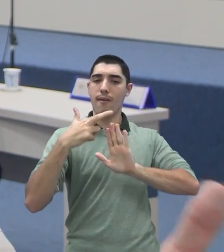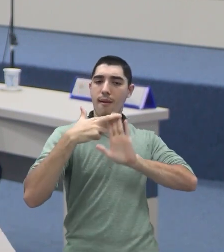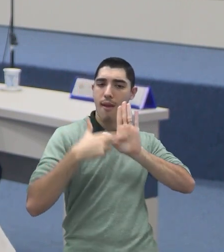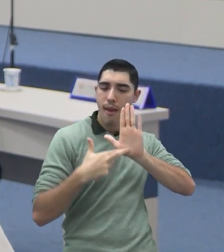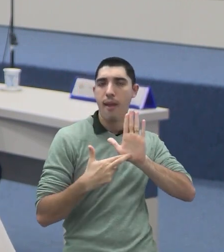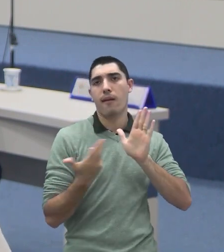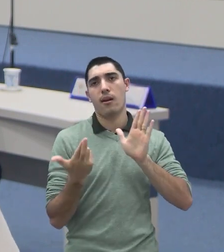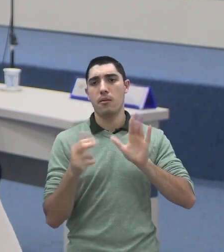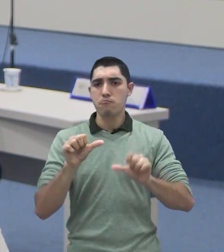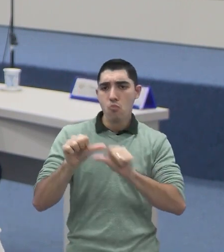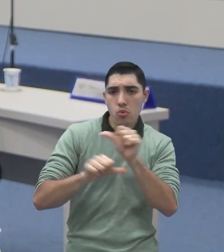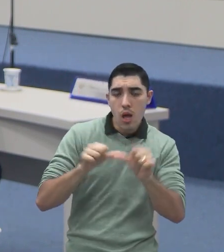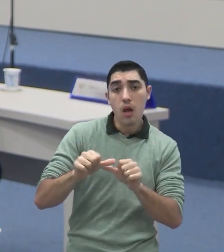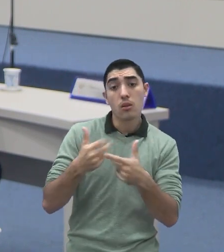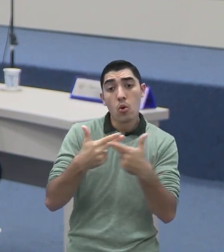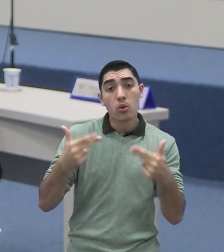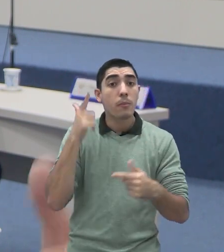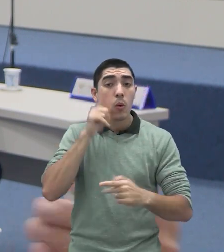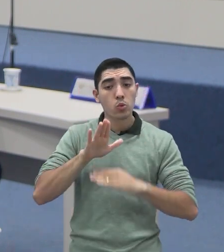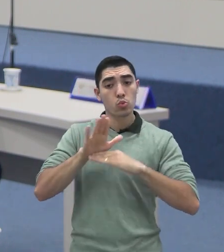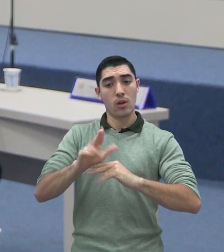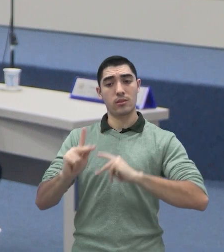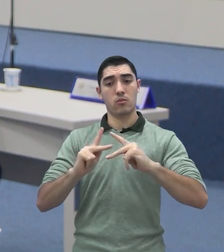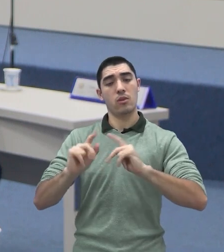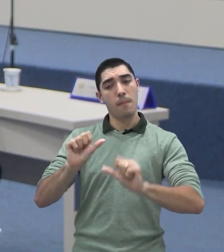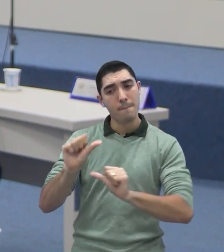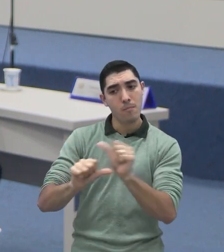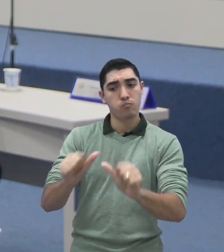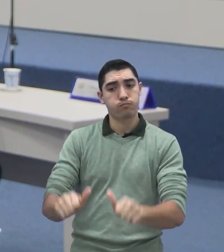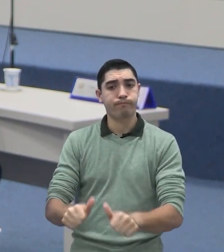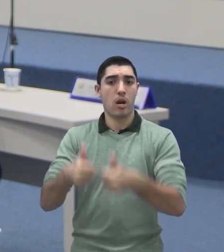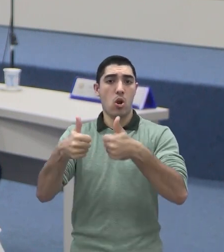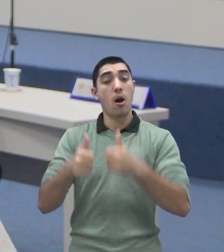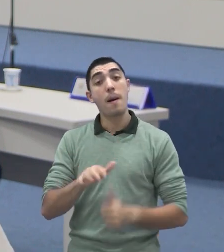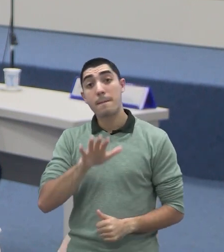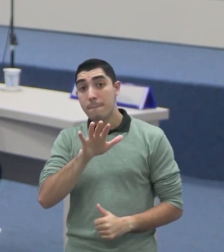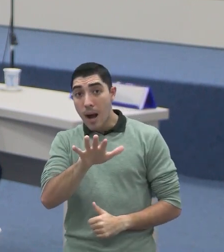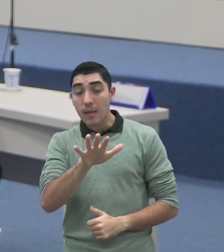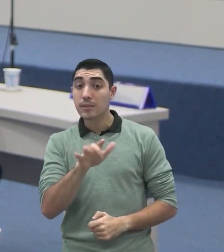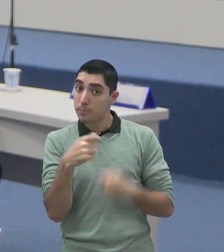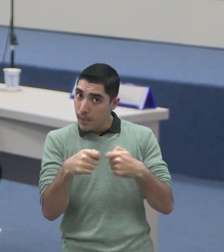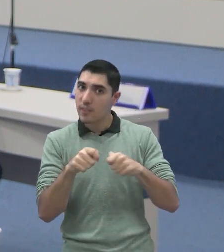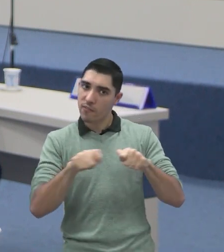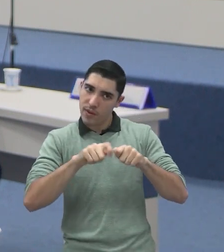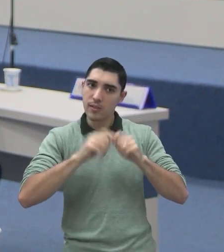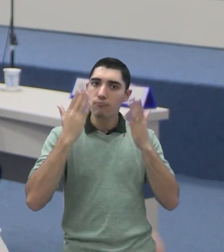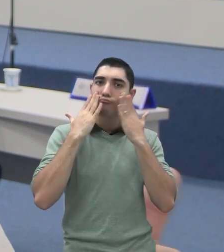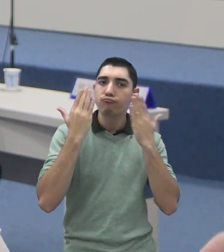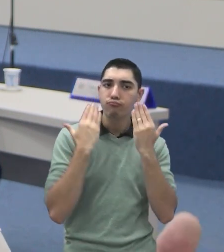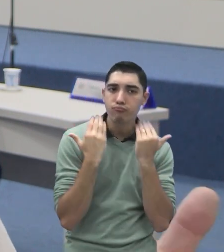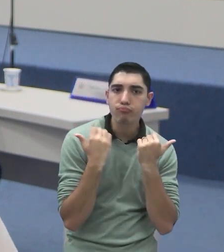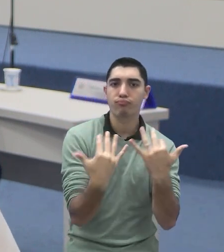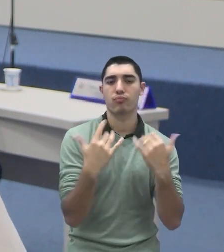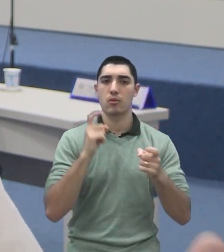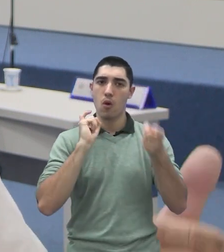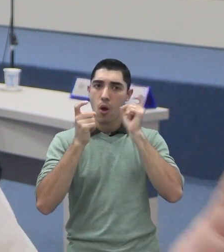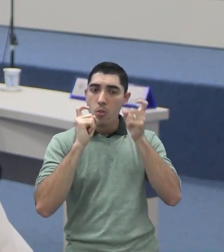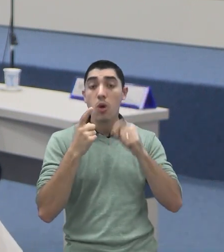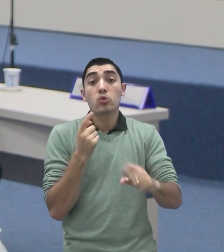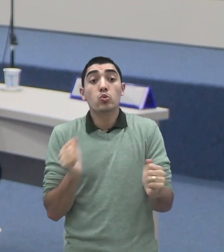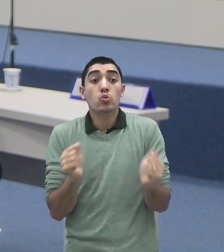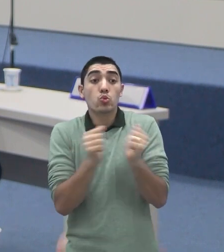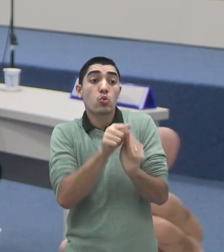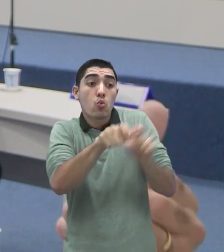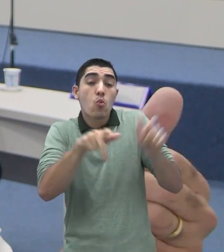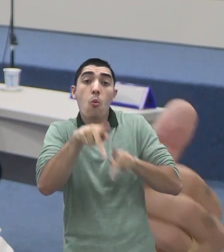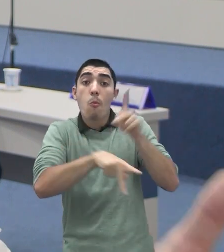normas, algumas regras, algumas mudanças para a melhoria da nossa cidade. Só que ela tem que ser realizada para que a população também tenha a sua